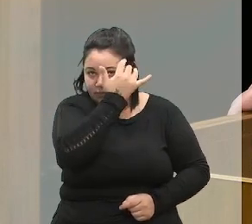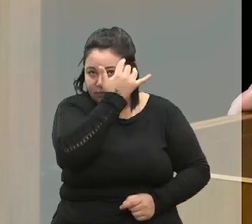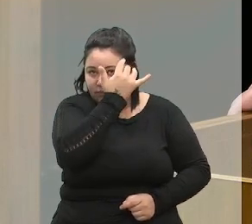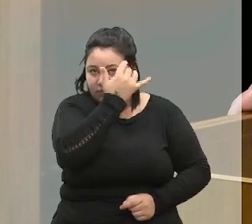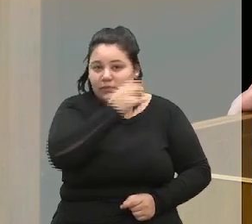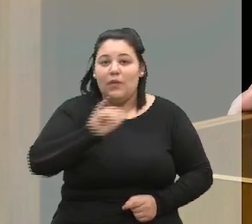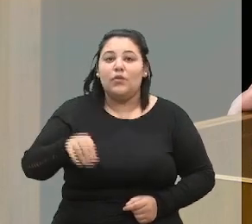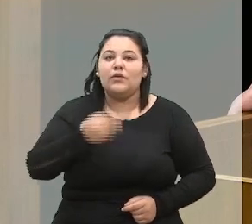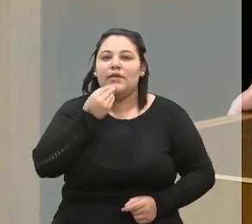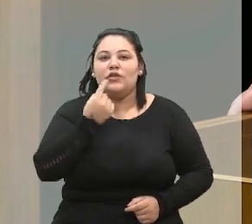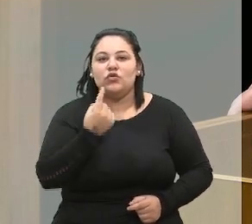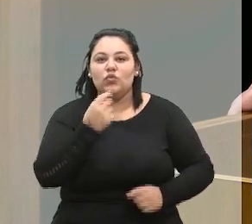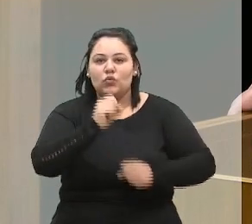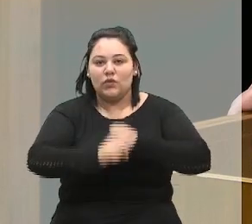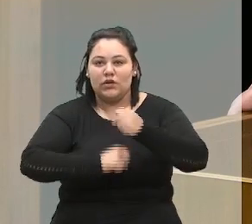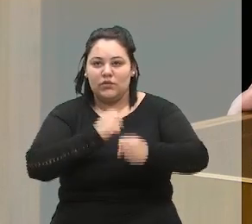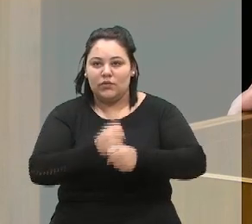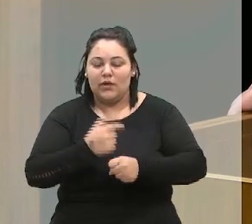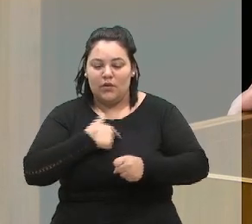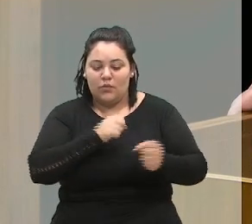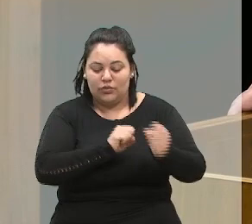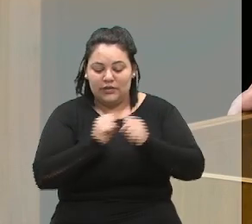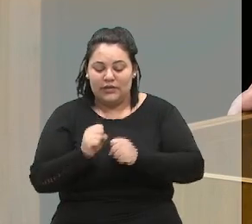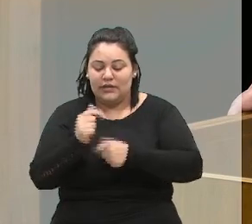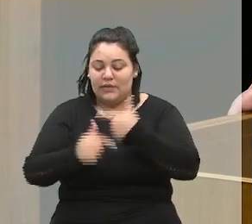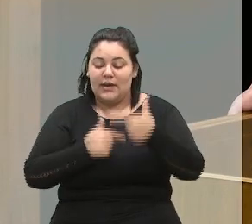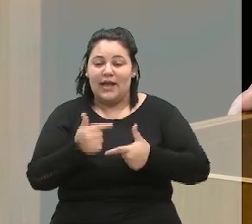por 1 ano, trabalhar na Codeca.